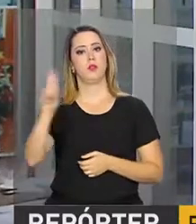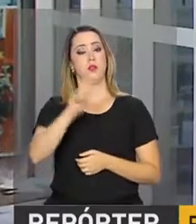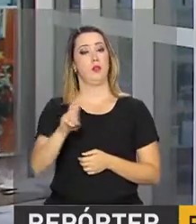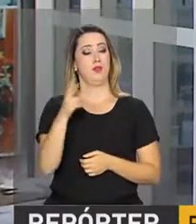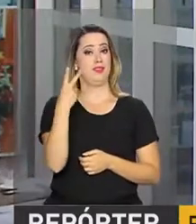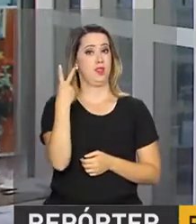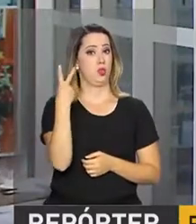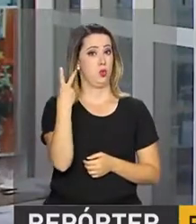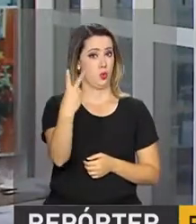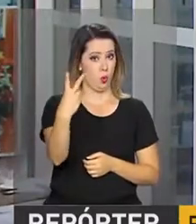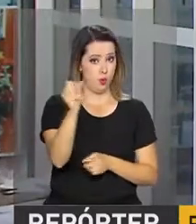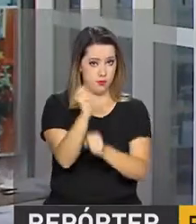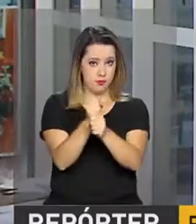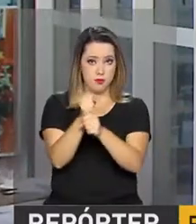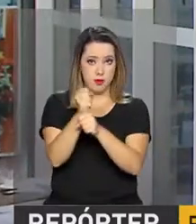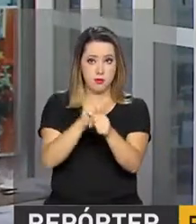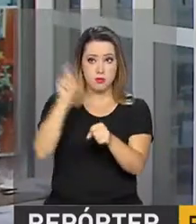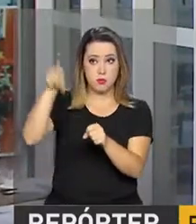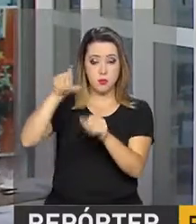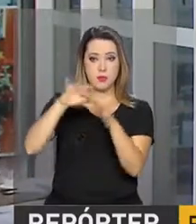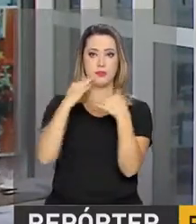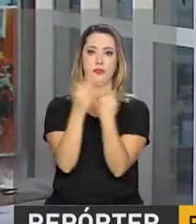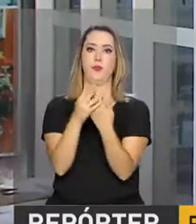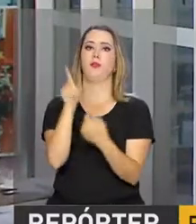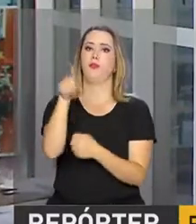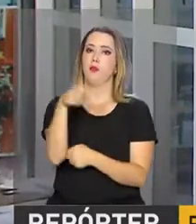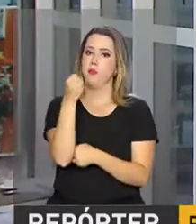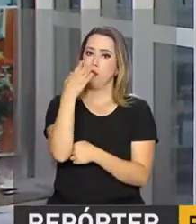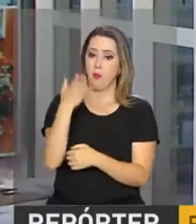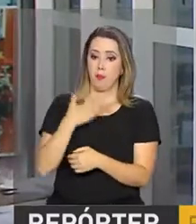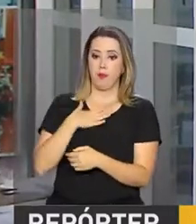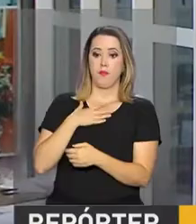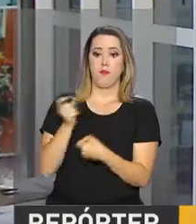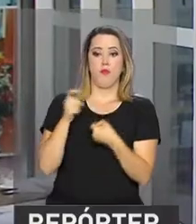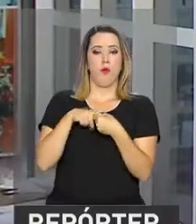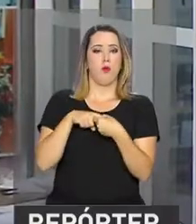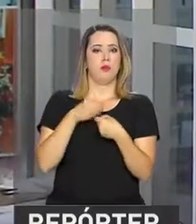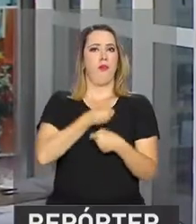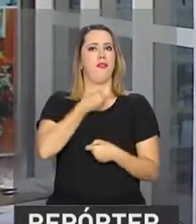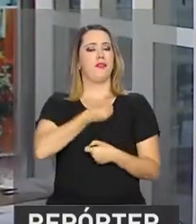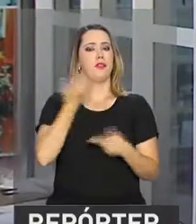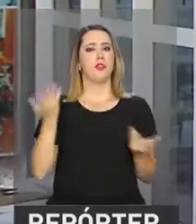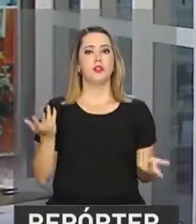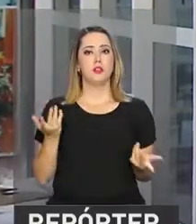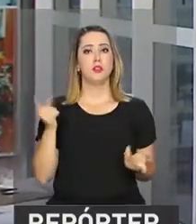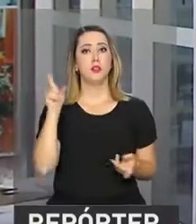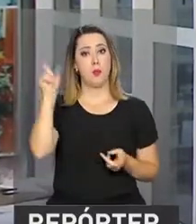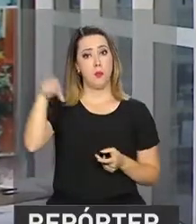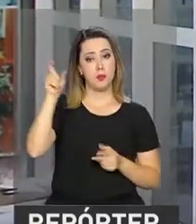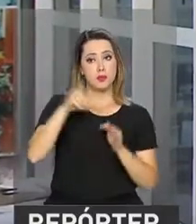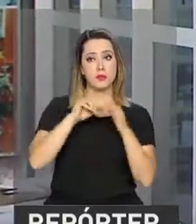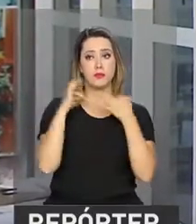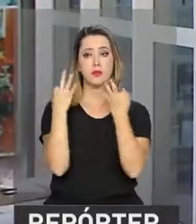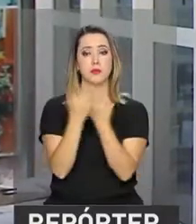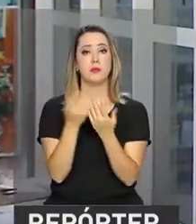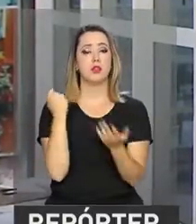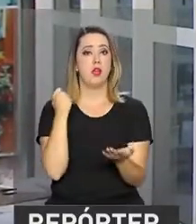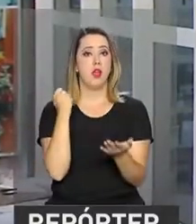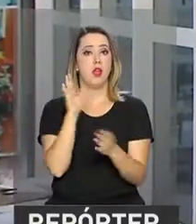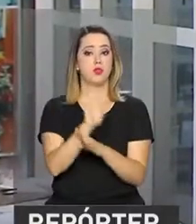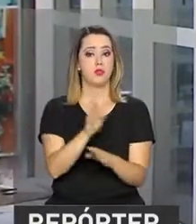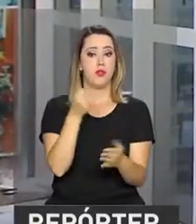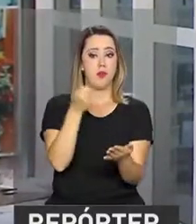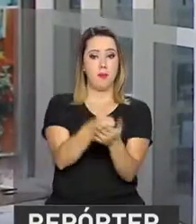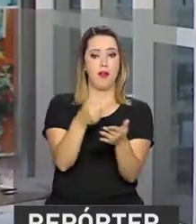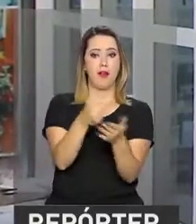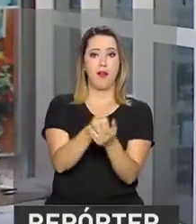mim, ele foi útil na minha recuperação e na minha dignidade, porque o Bolsa Família, ele me ajudava a pagar meu aluguel, ele me